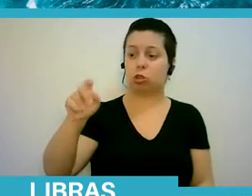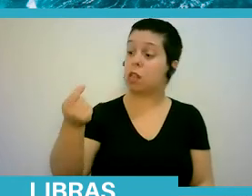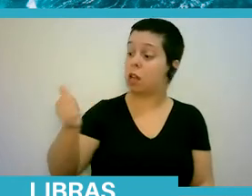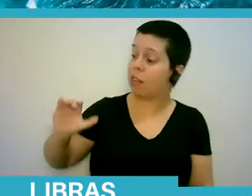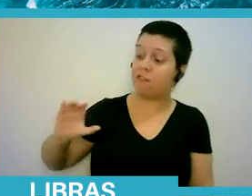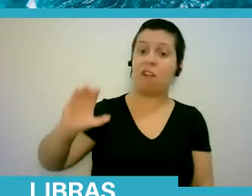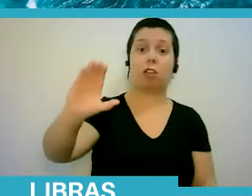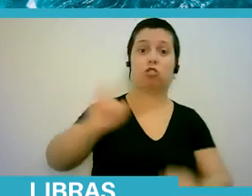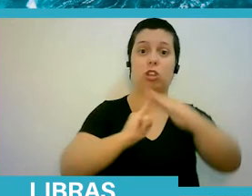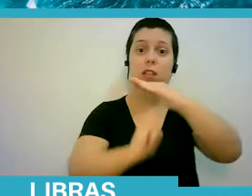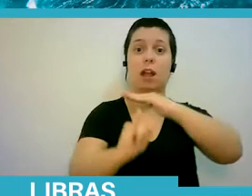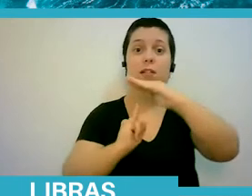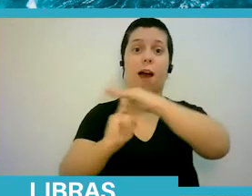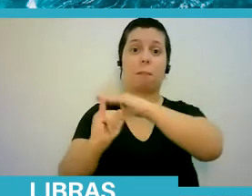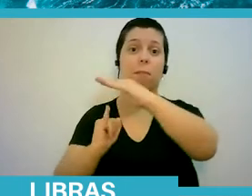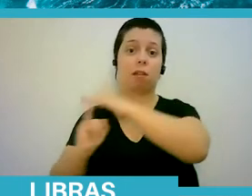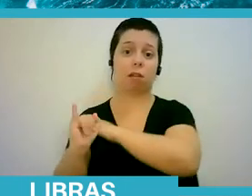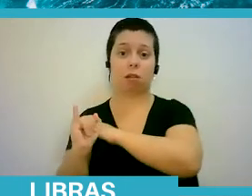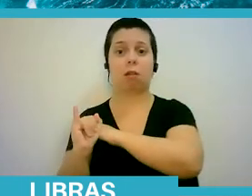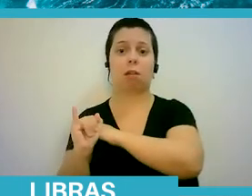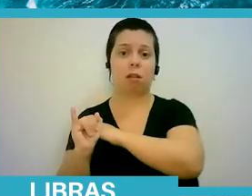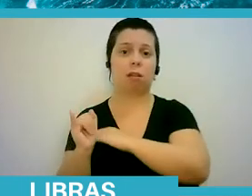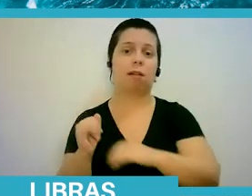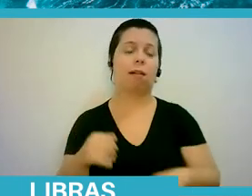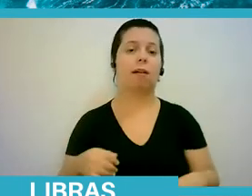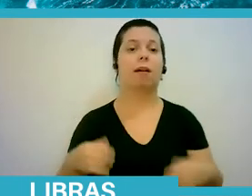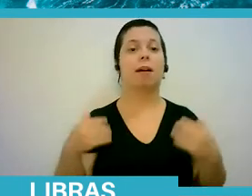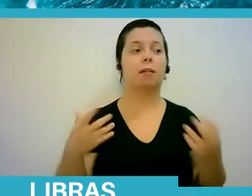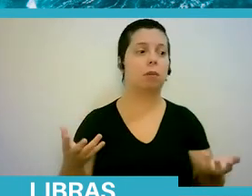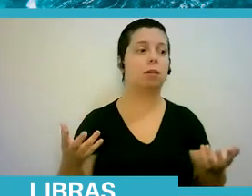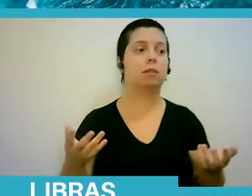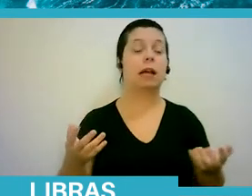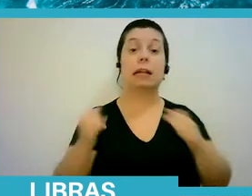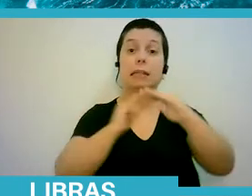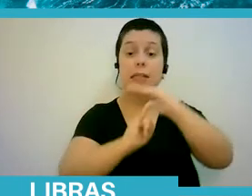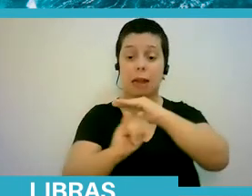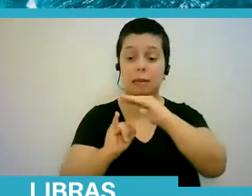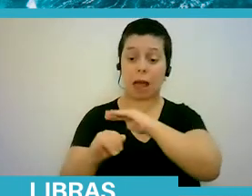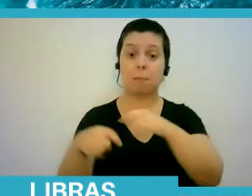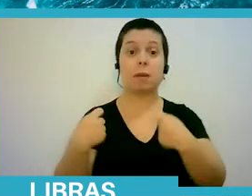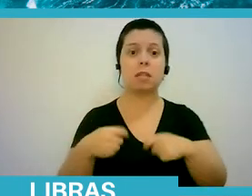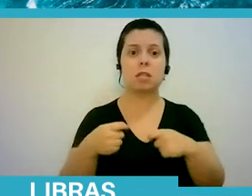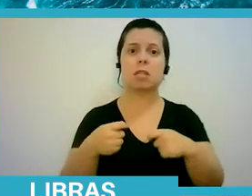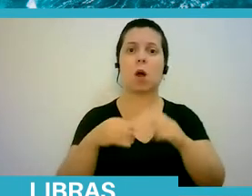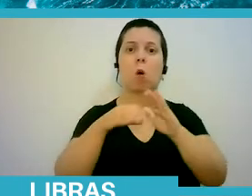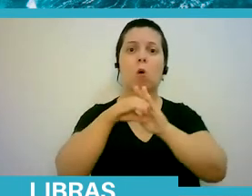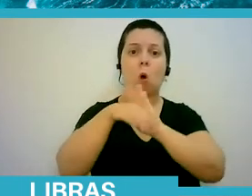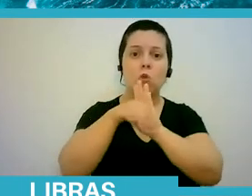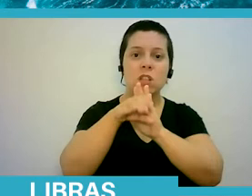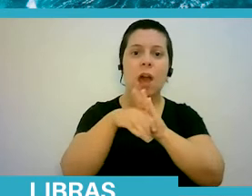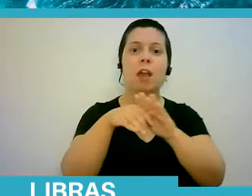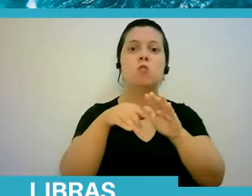as startups devem seguir ali o conceito, o produto, a oferta dela, algo em